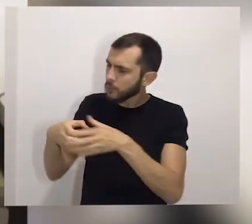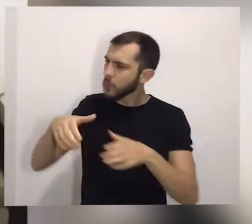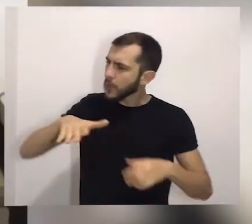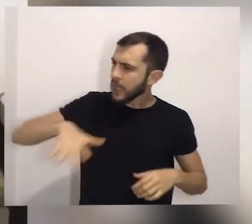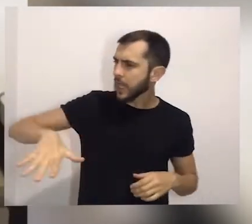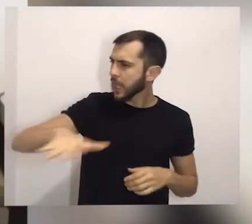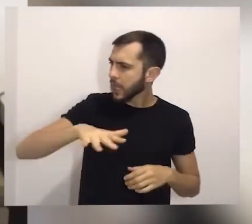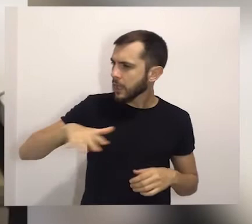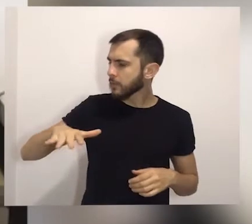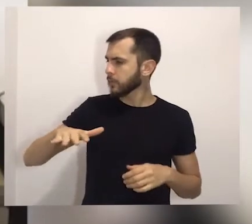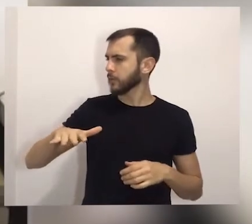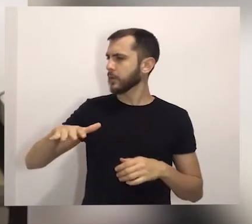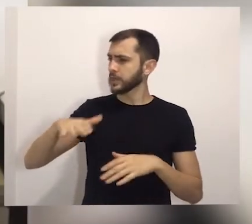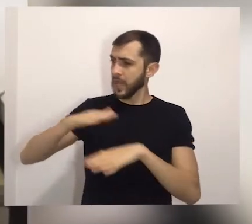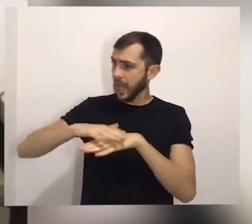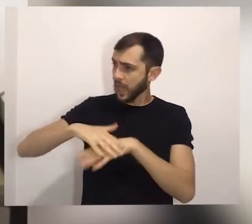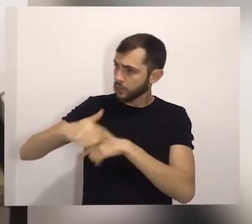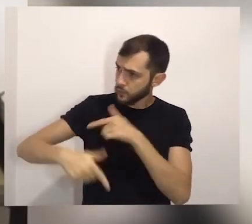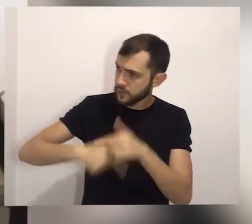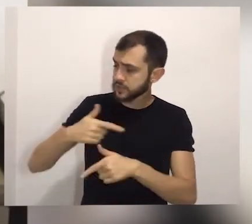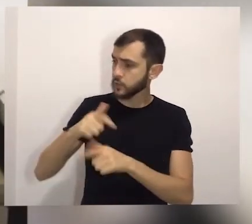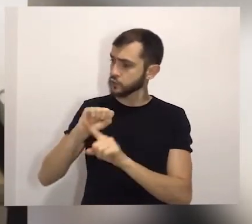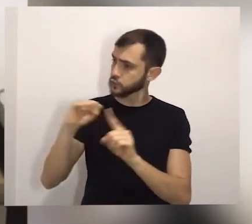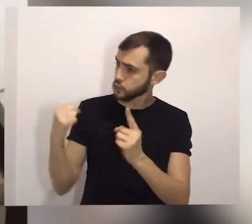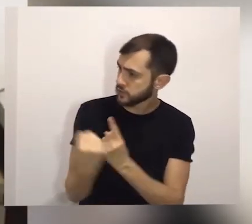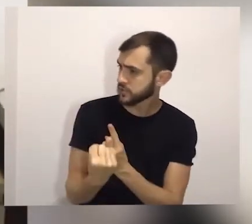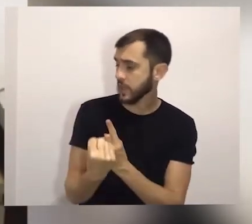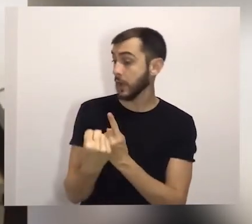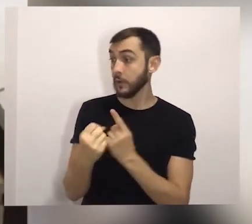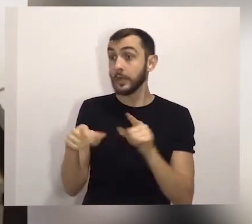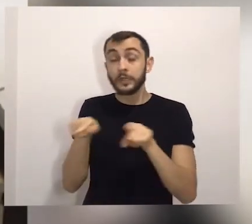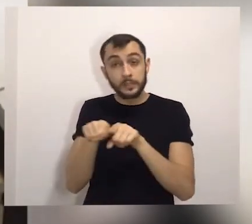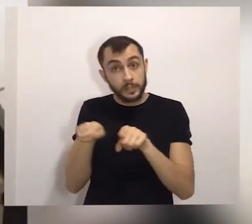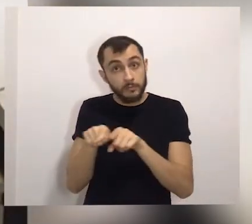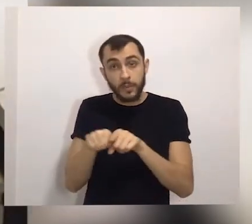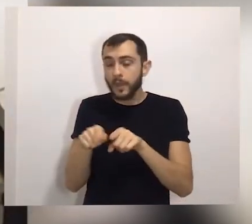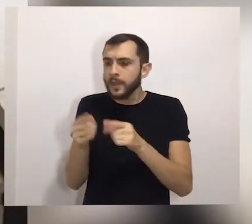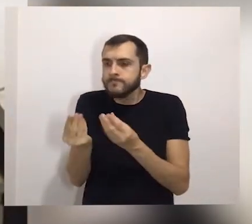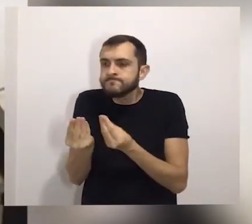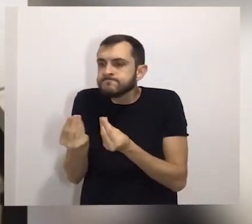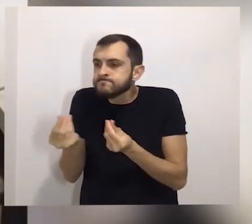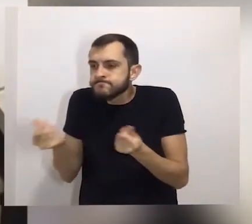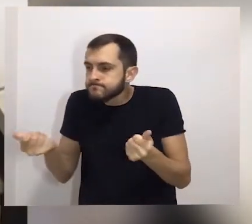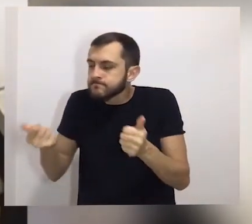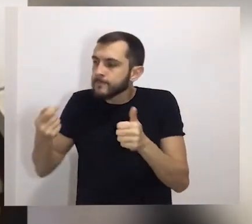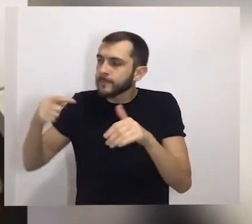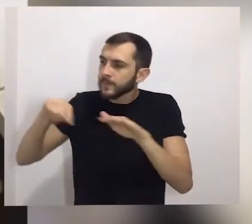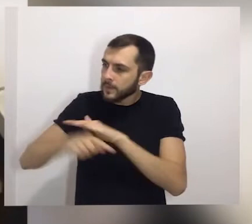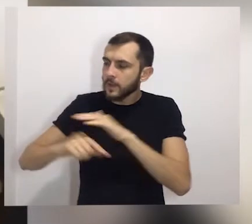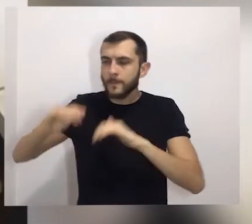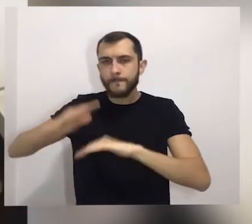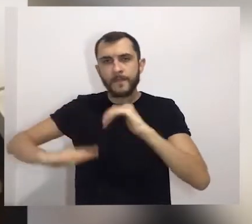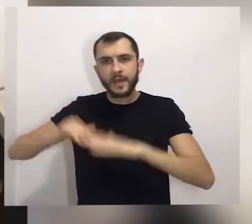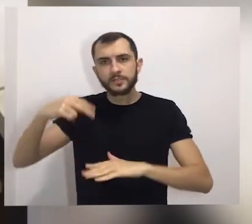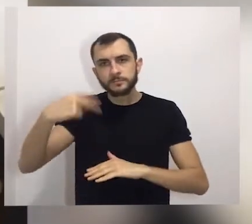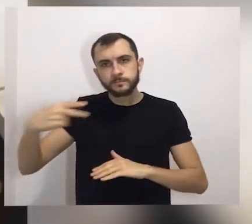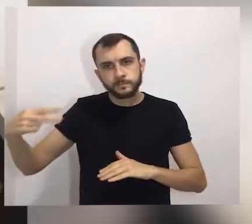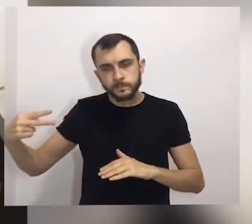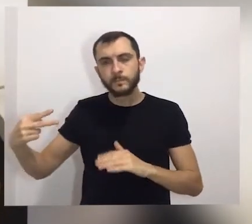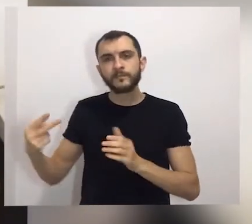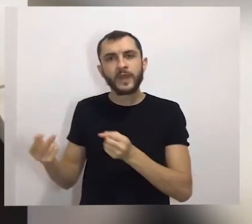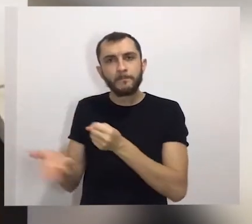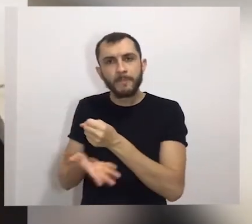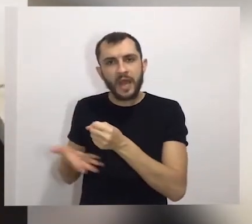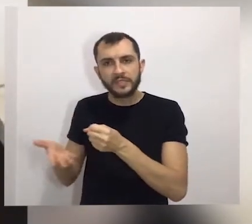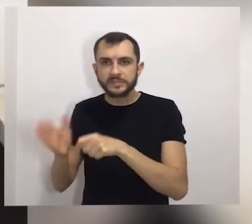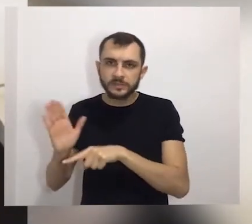área, os campos de atuação social, e também as competências específicas e habilidades de linguagens